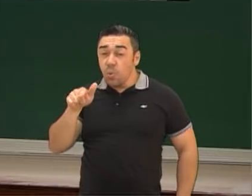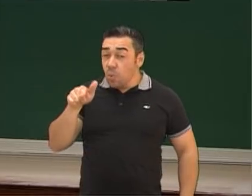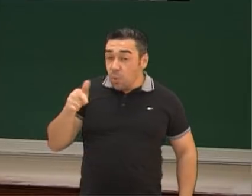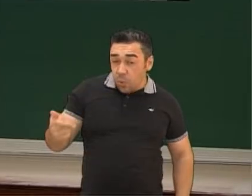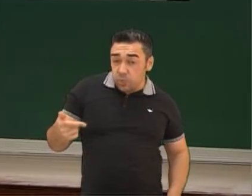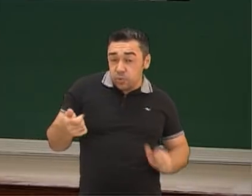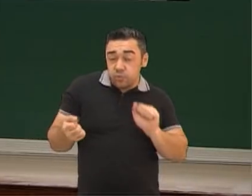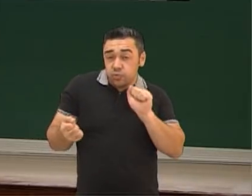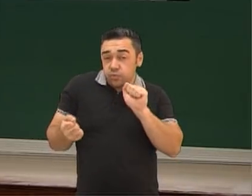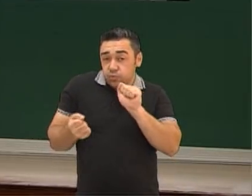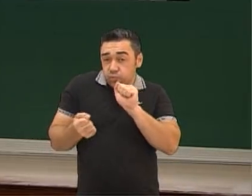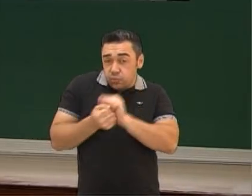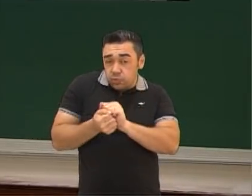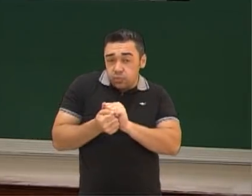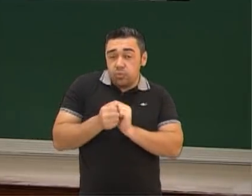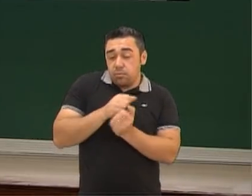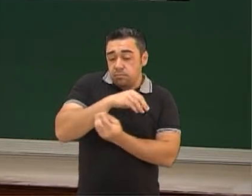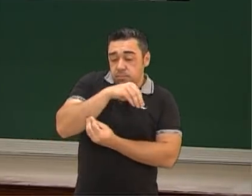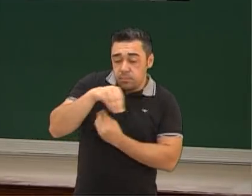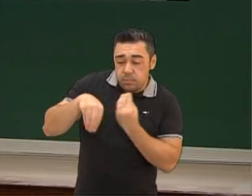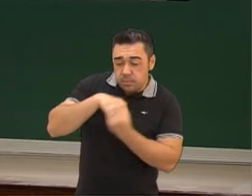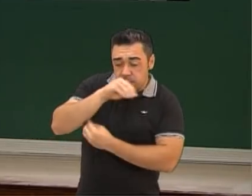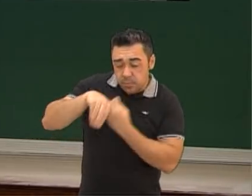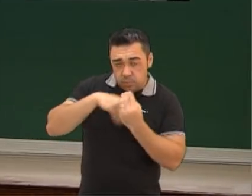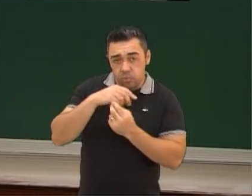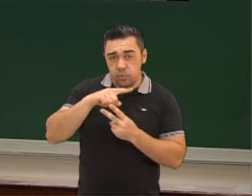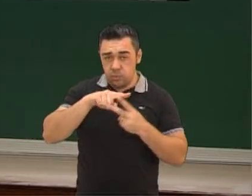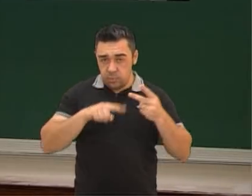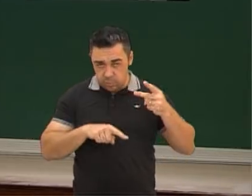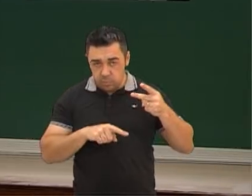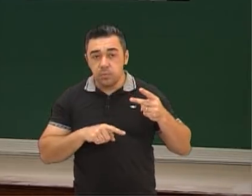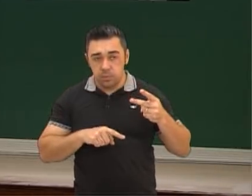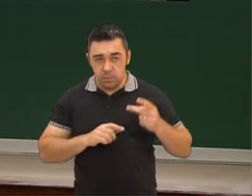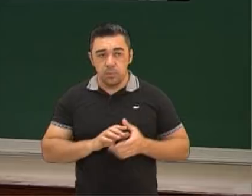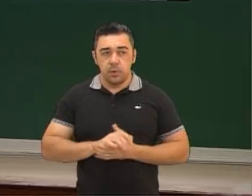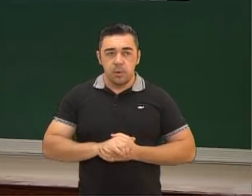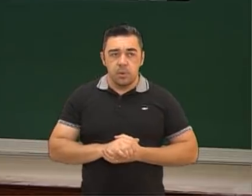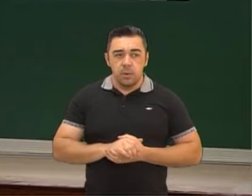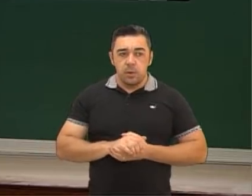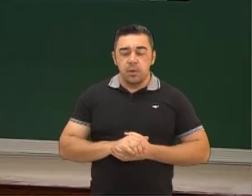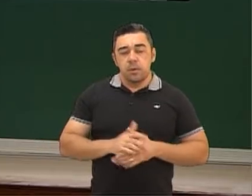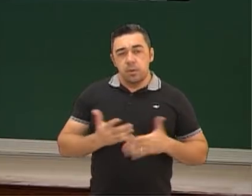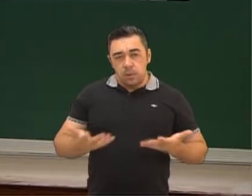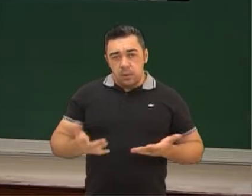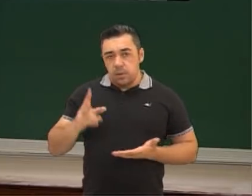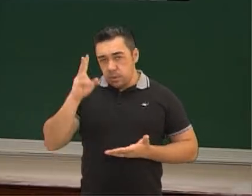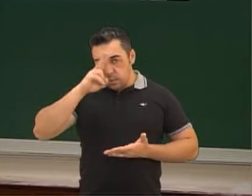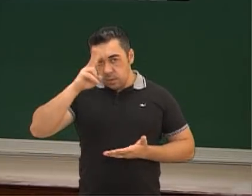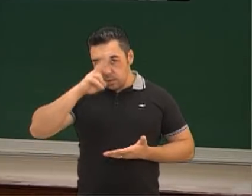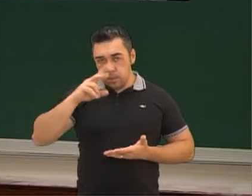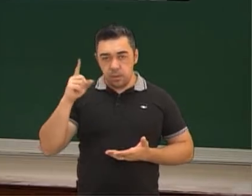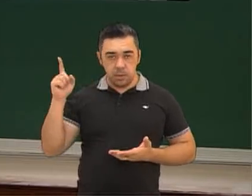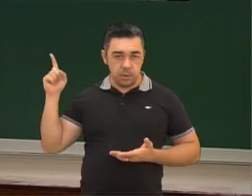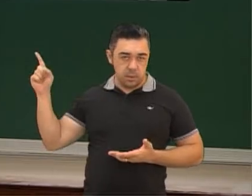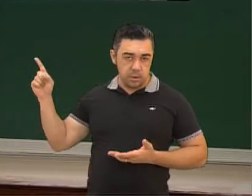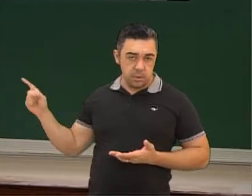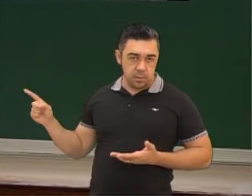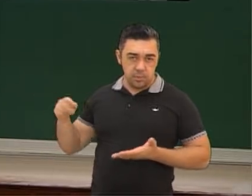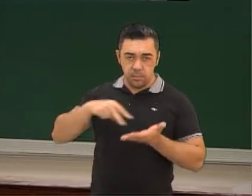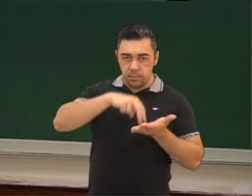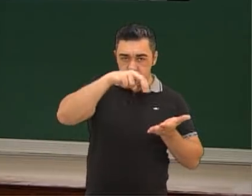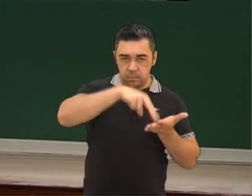juntas, que acabam se misturando com essas duas, certo? Então, relembrando, é isso que nós vamos tratar